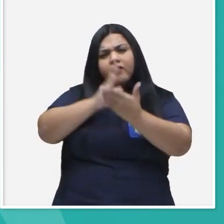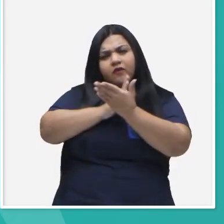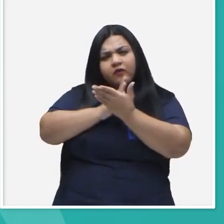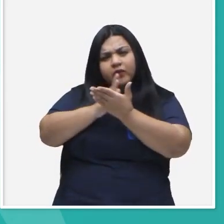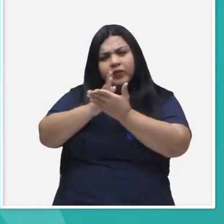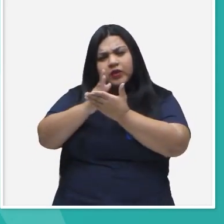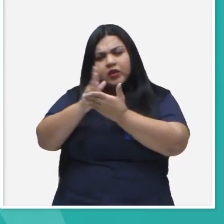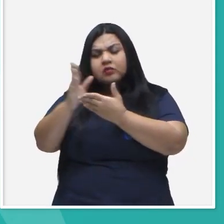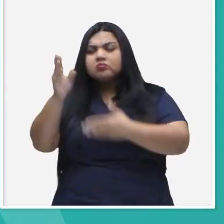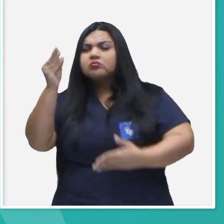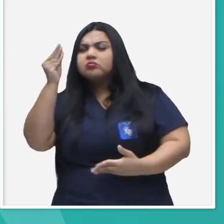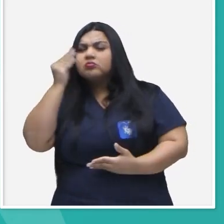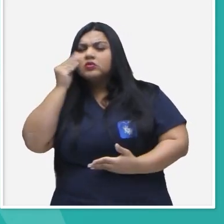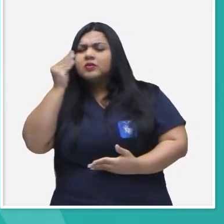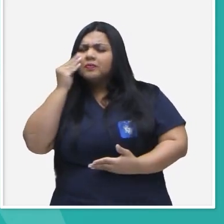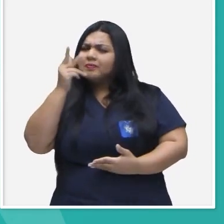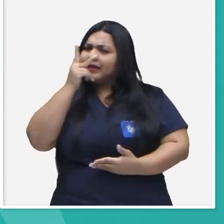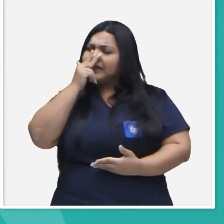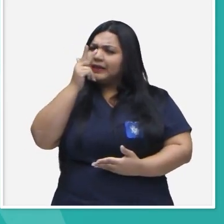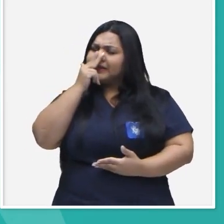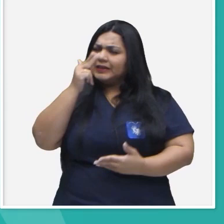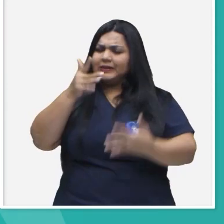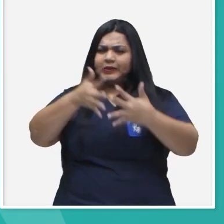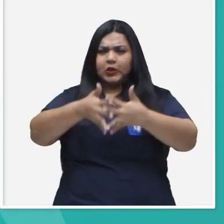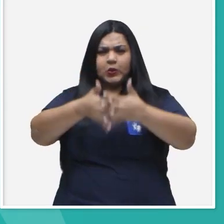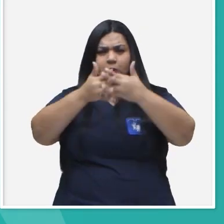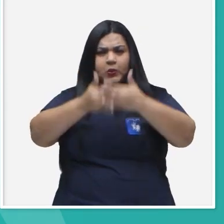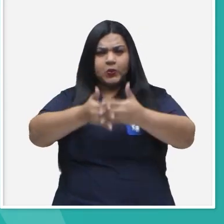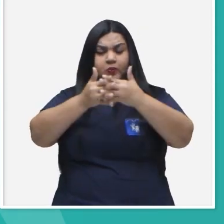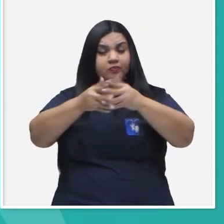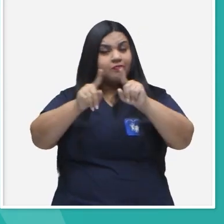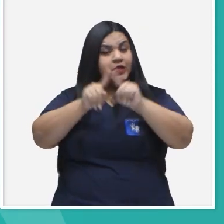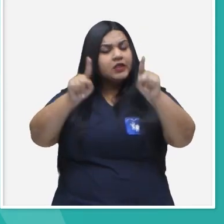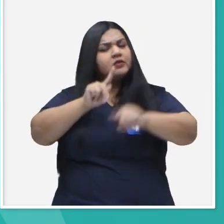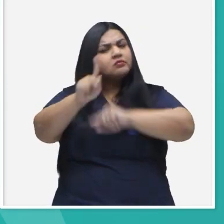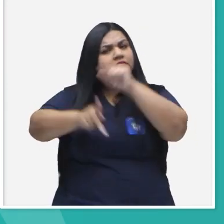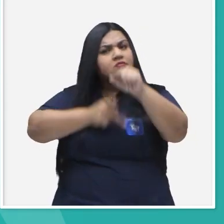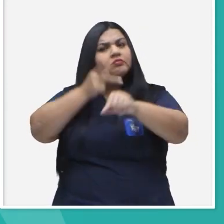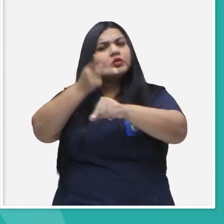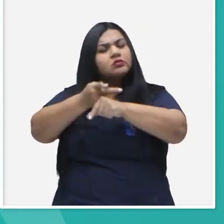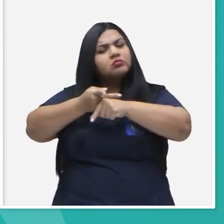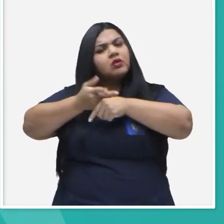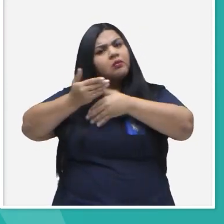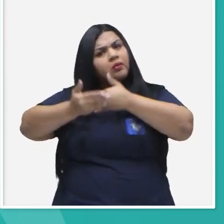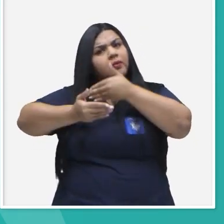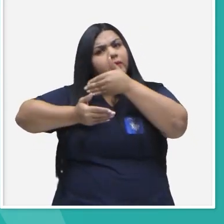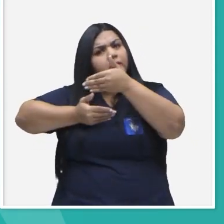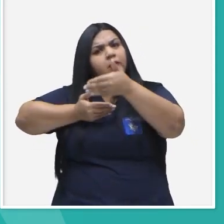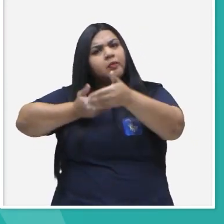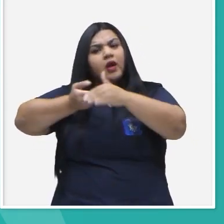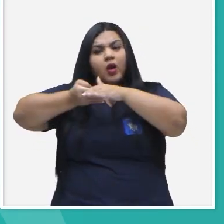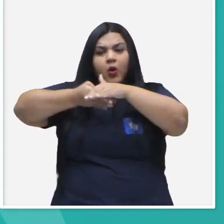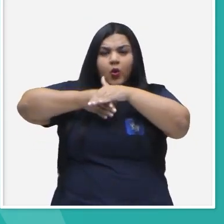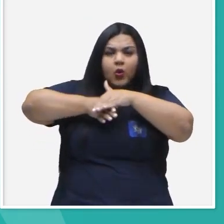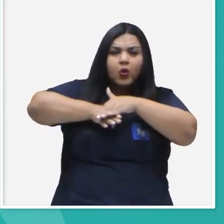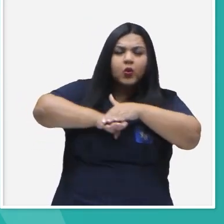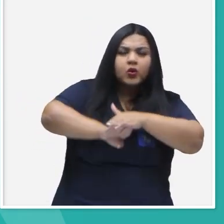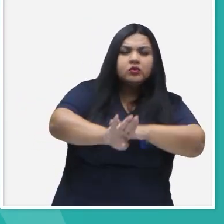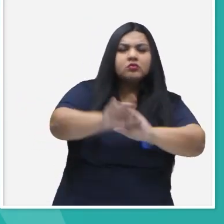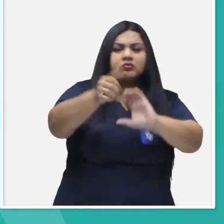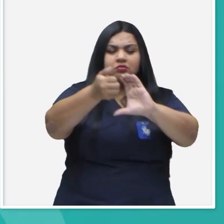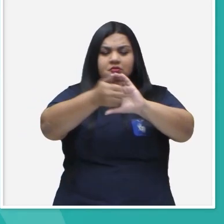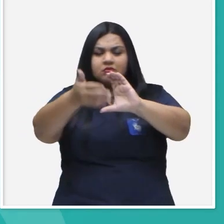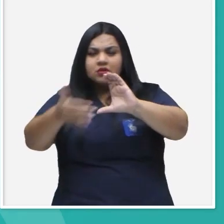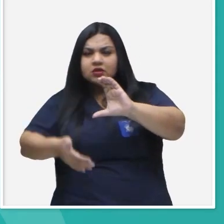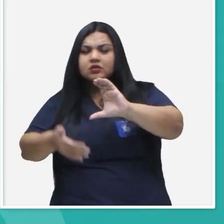aí, assistir, ele parece um pouco complicado, mas depois, com o tempo que você vai aprendendo a respeito das suas características,